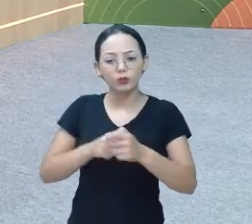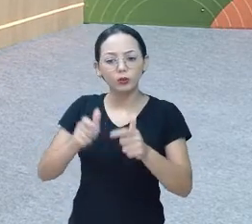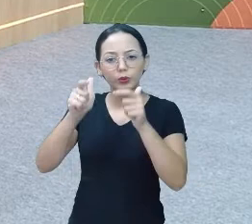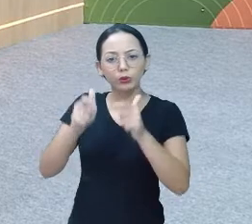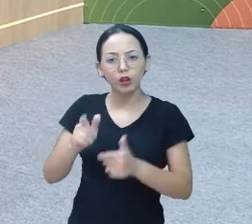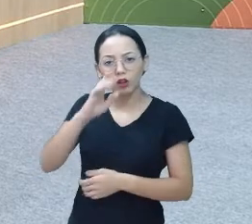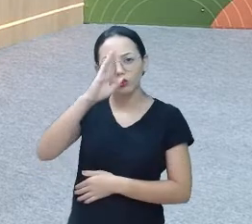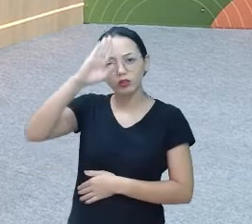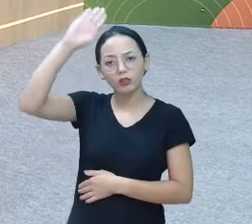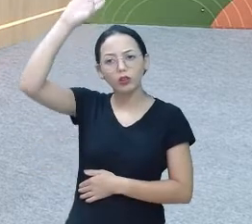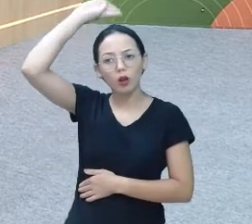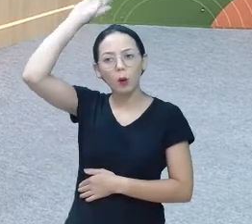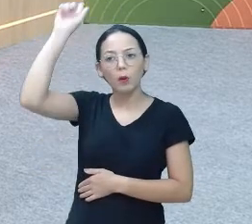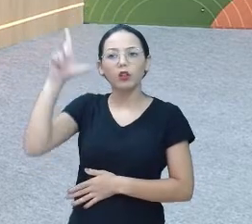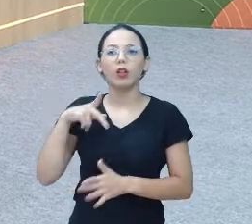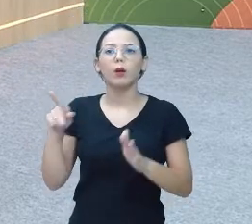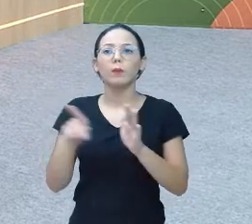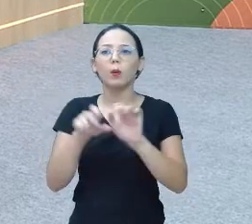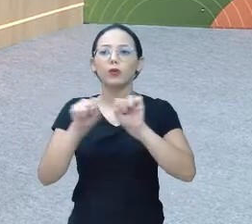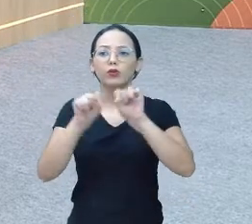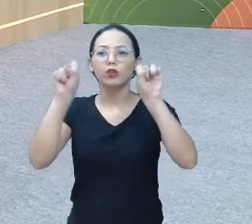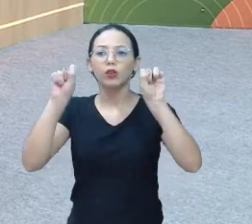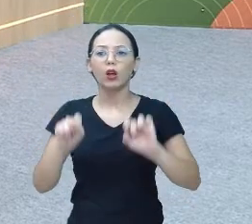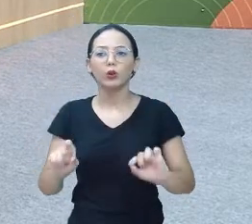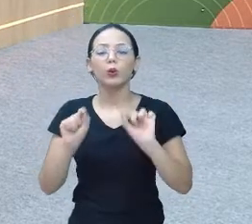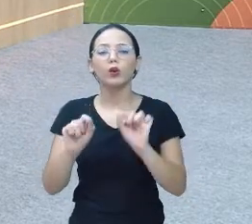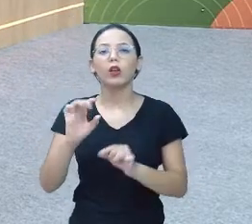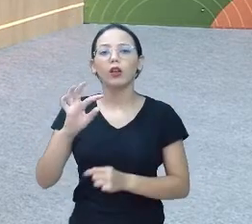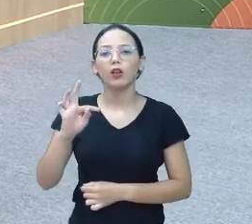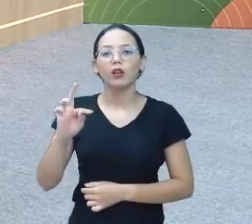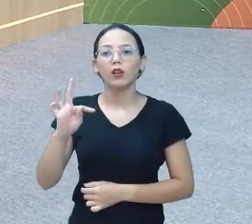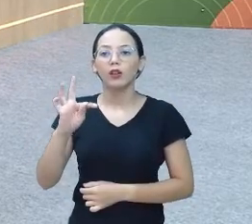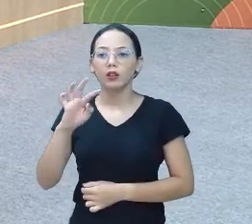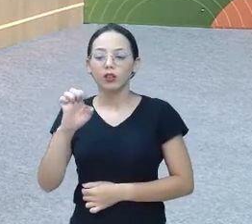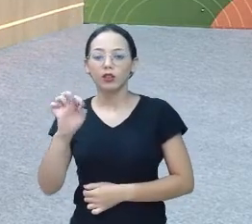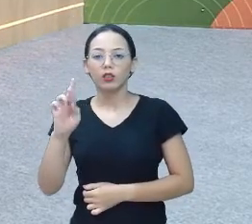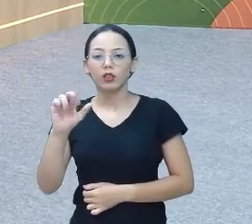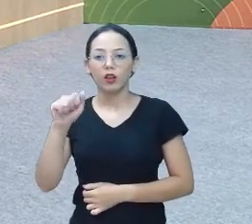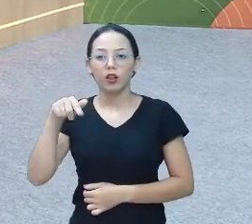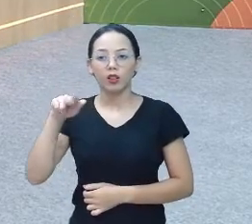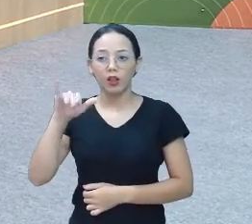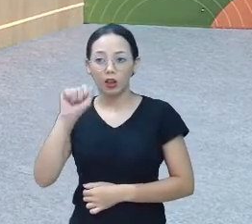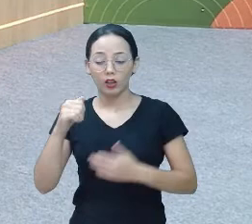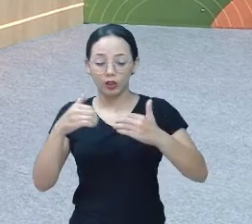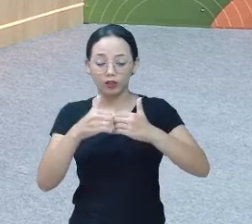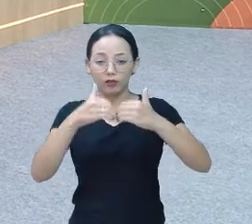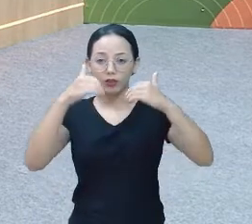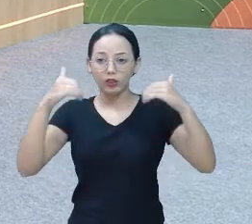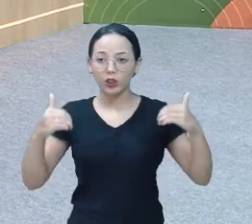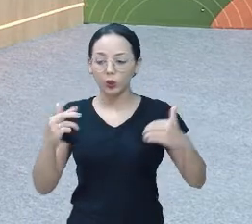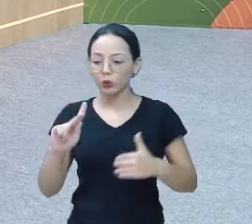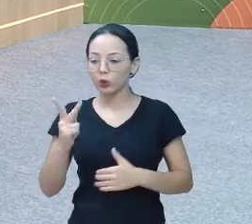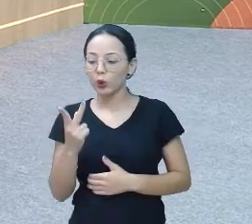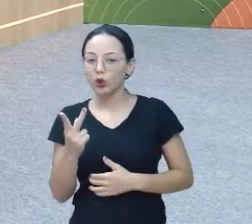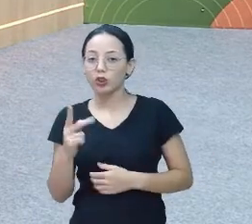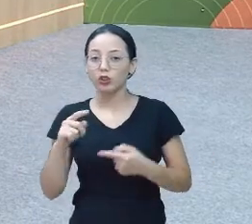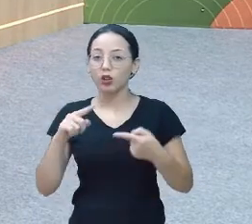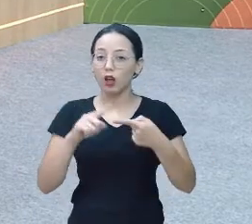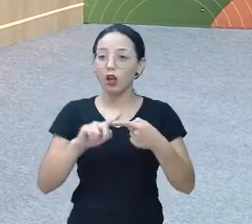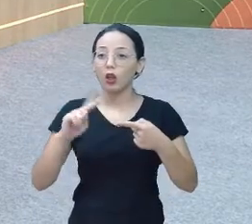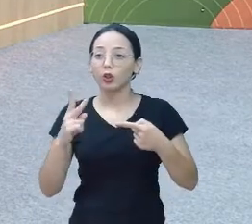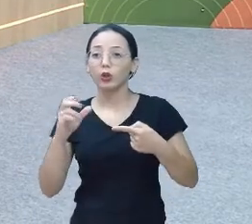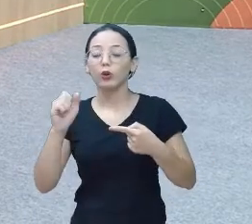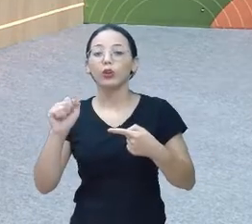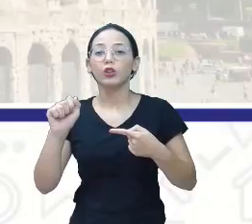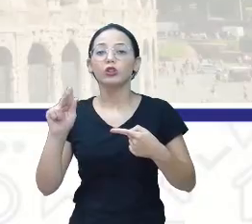ele institui aí o sistema da tetrarquia, dividindo o poder entre 2 Augustos e 2 Césares. É importante a